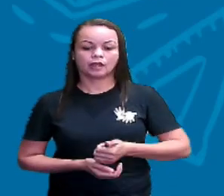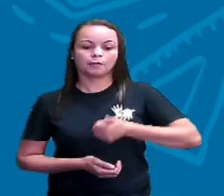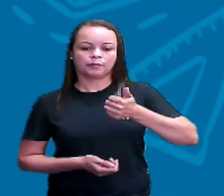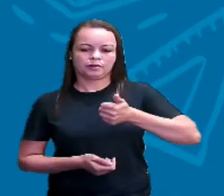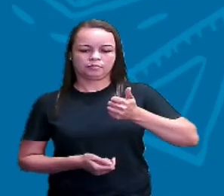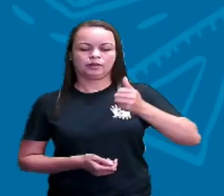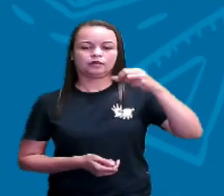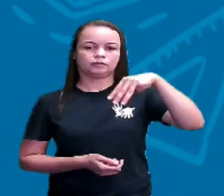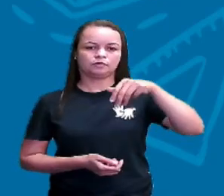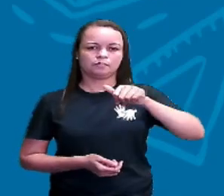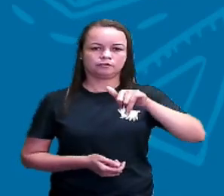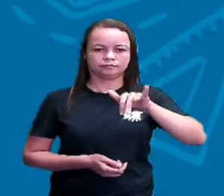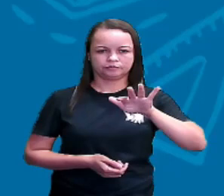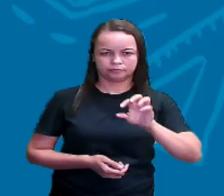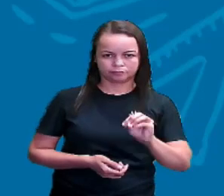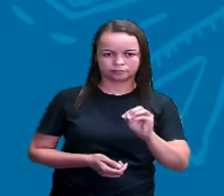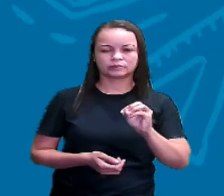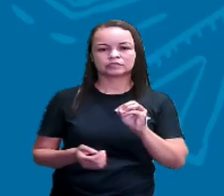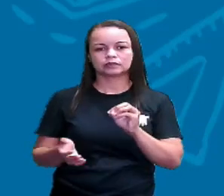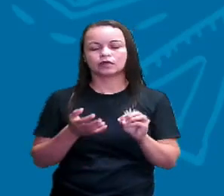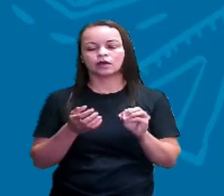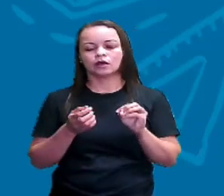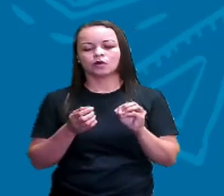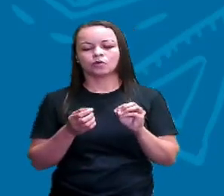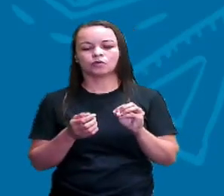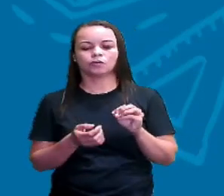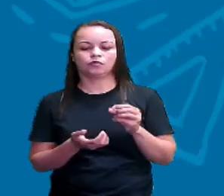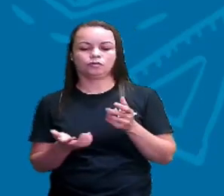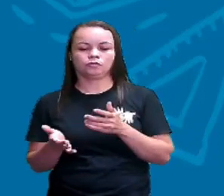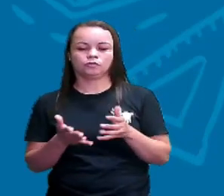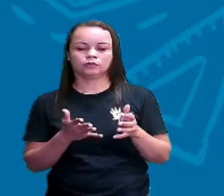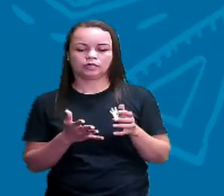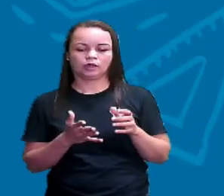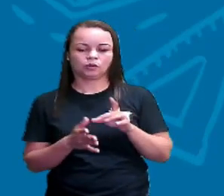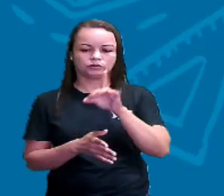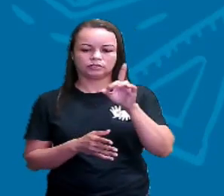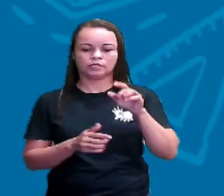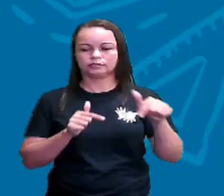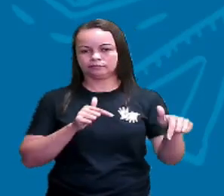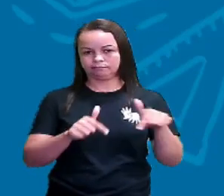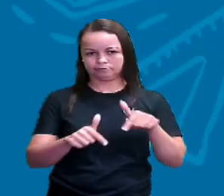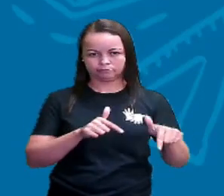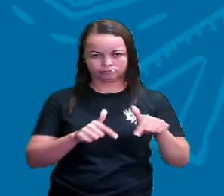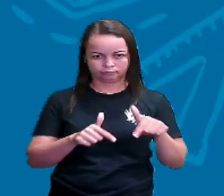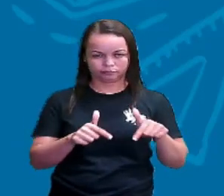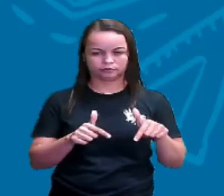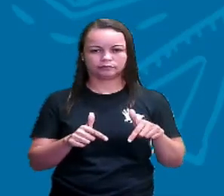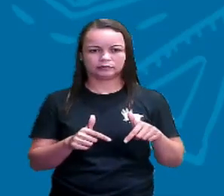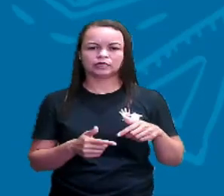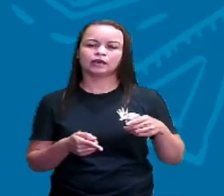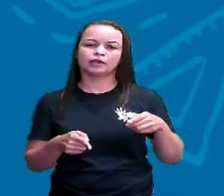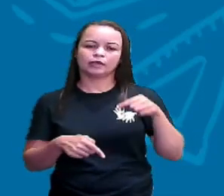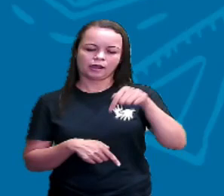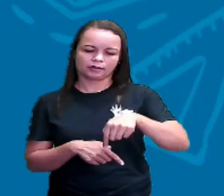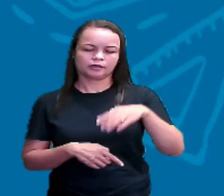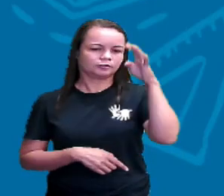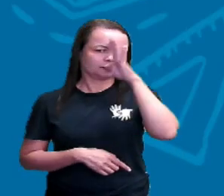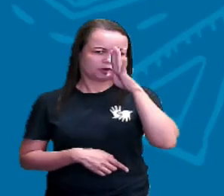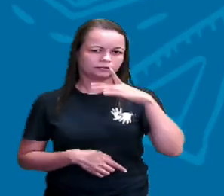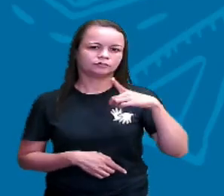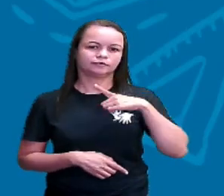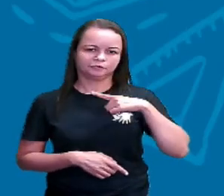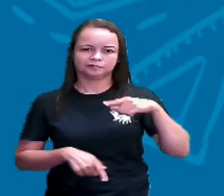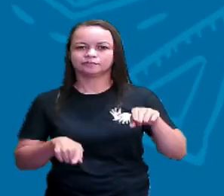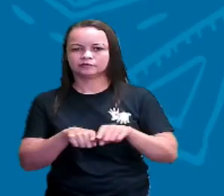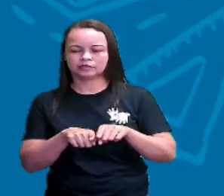1º de maio ou 1 de maio, que é o Dia del Trabajo, que a gente também tem aqui no Brasil, né, que